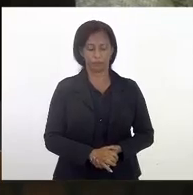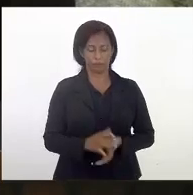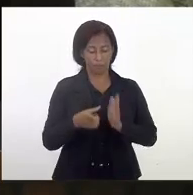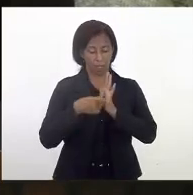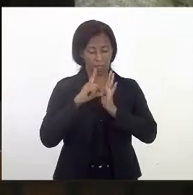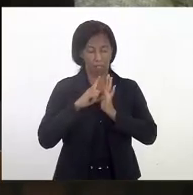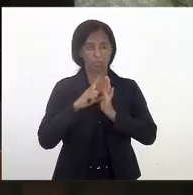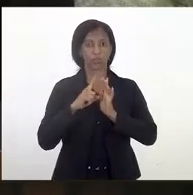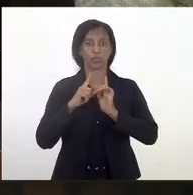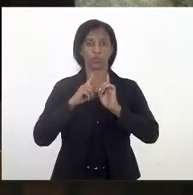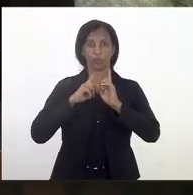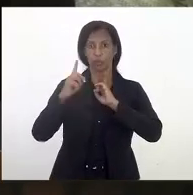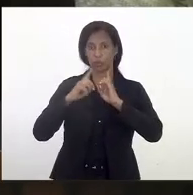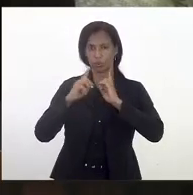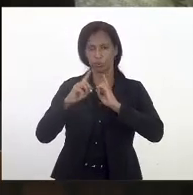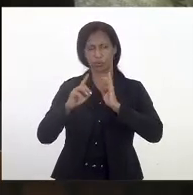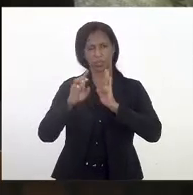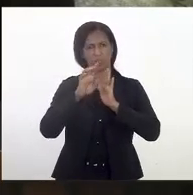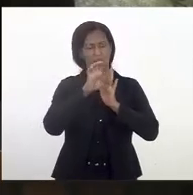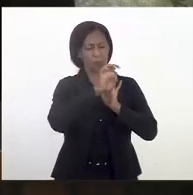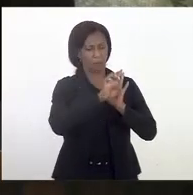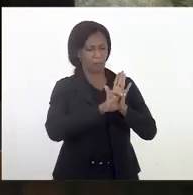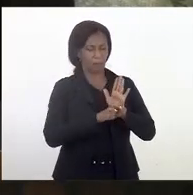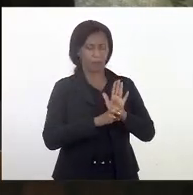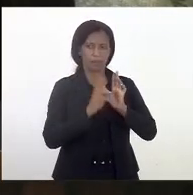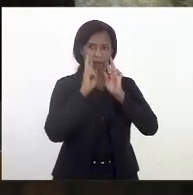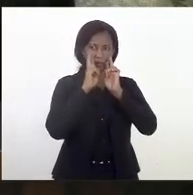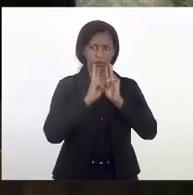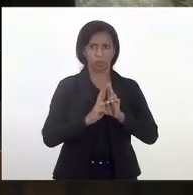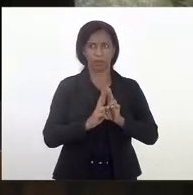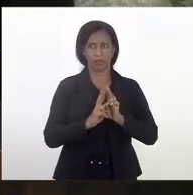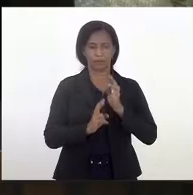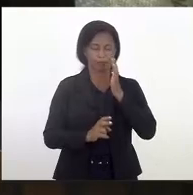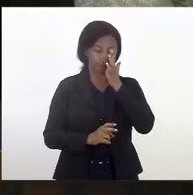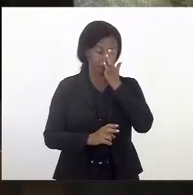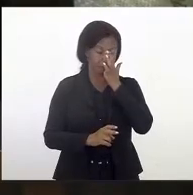discutir a matéria tem uma Emenda vamos olhar aqui